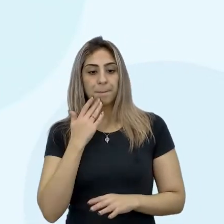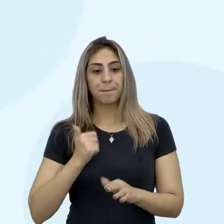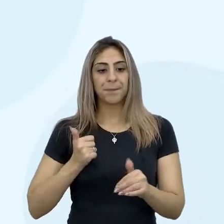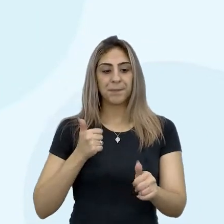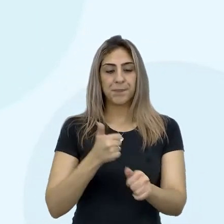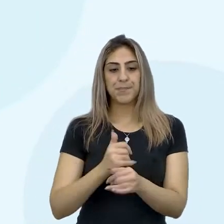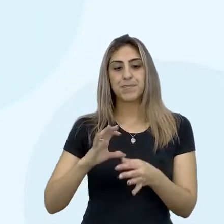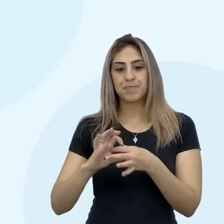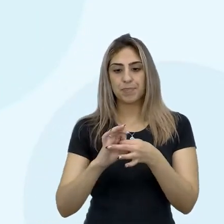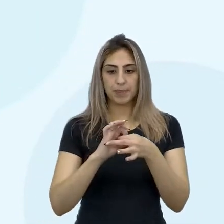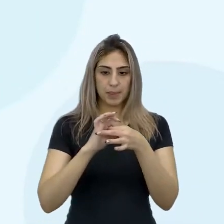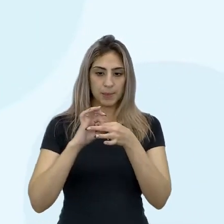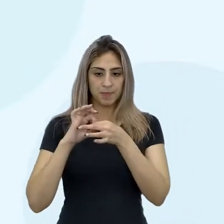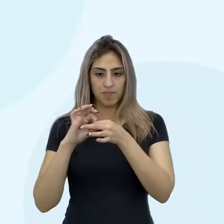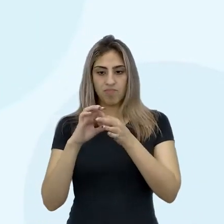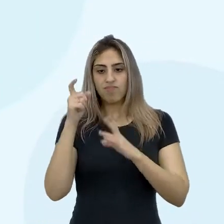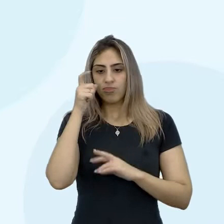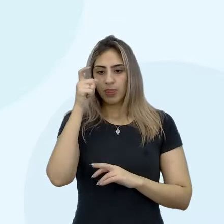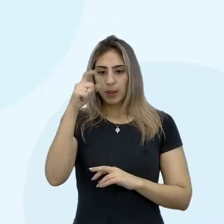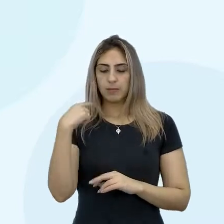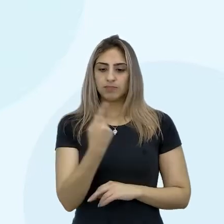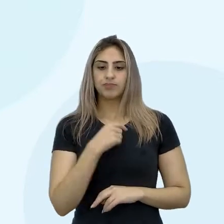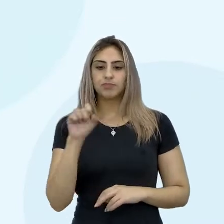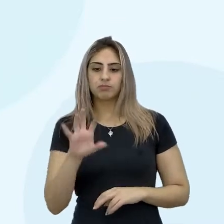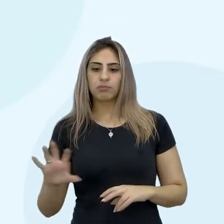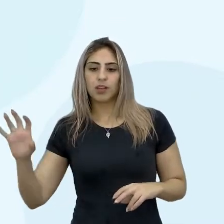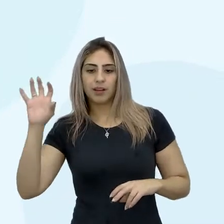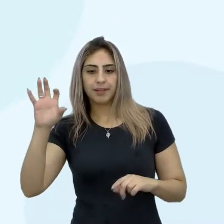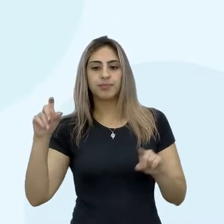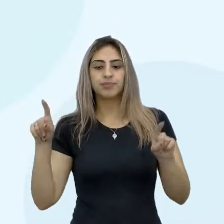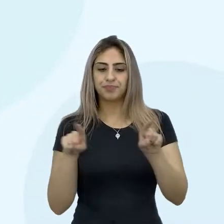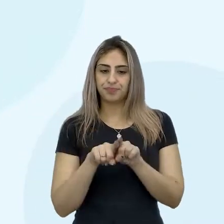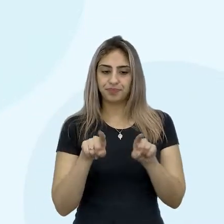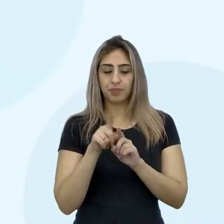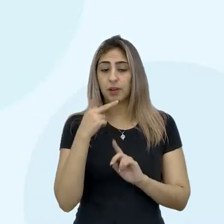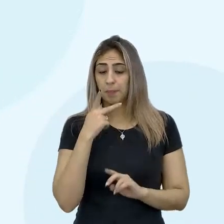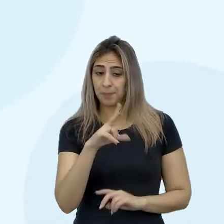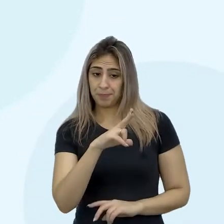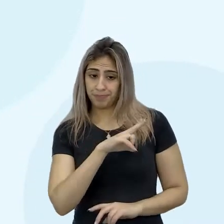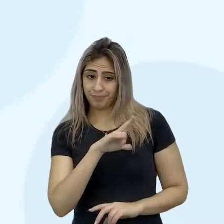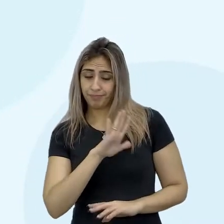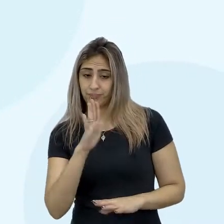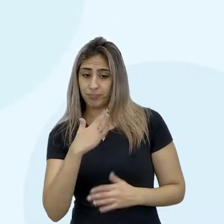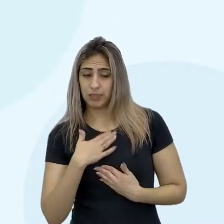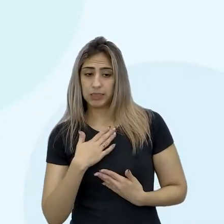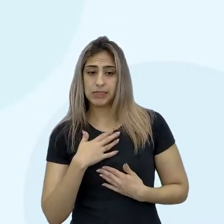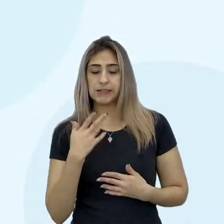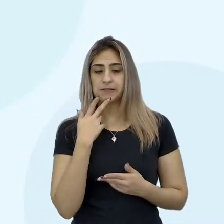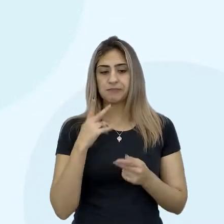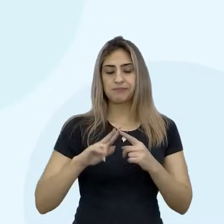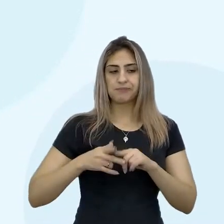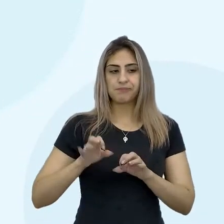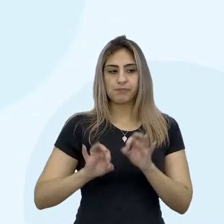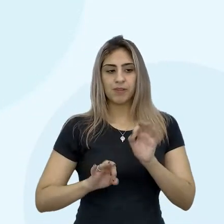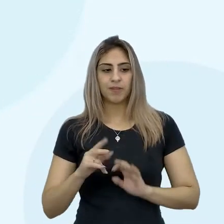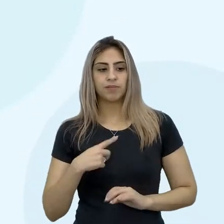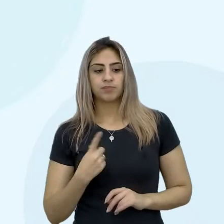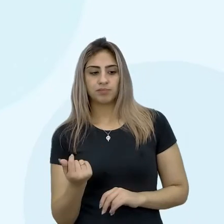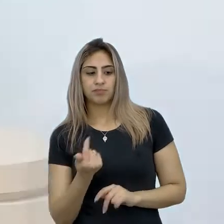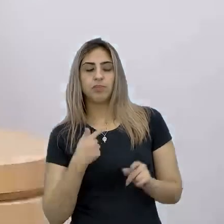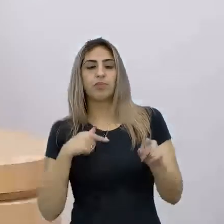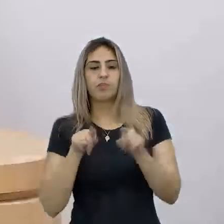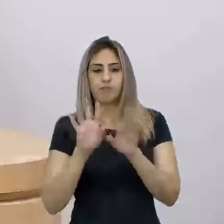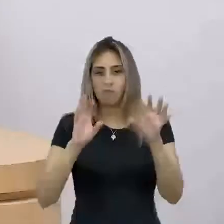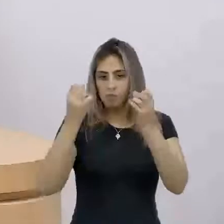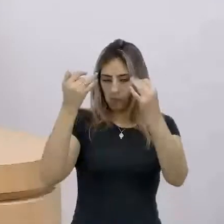proximidade da União pelos interesses de seu Estado. Eu também falei isso, né? Particularmente operações de natureza financeira, ou seja, eu também